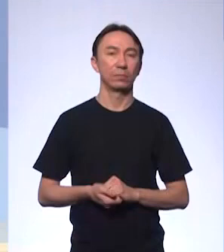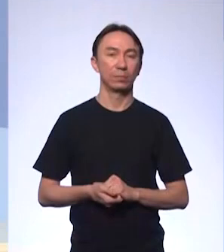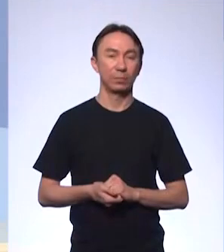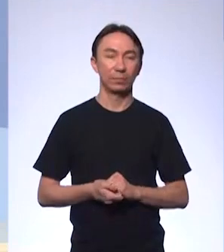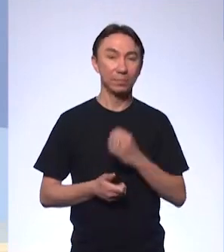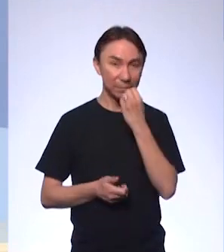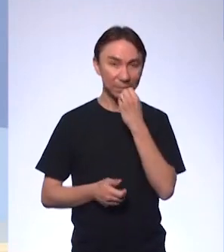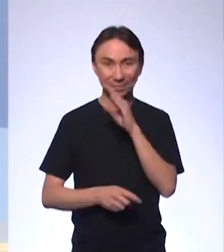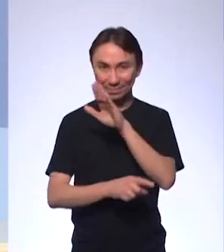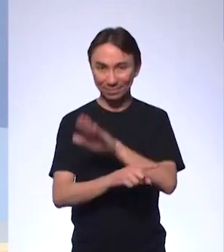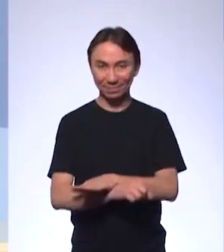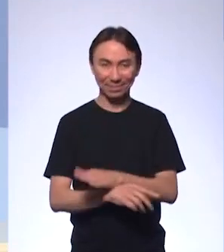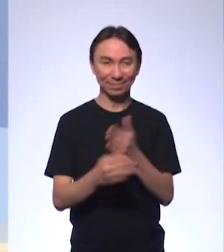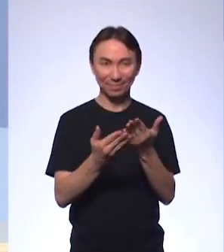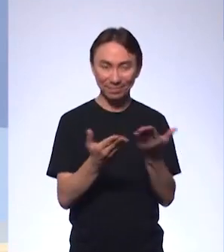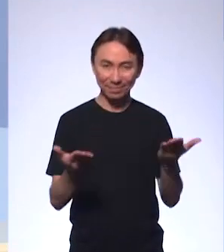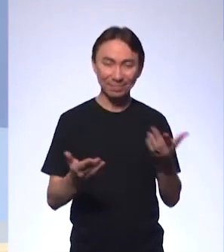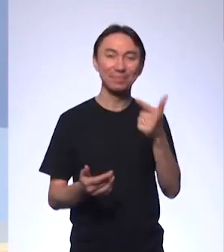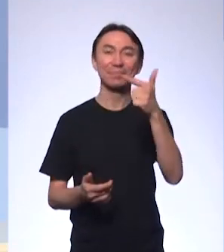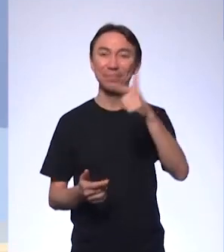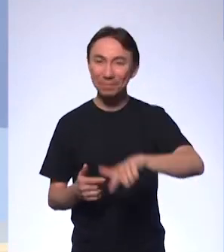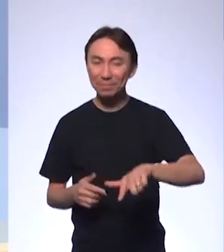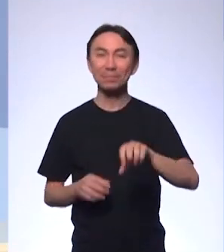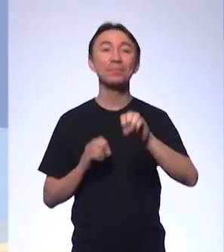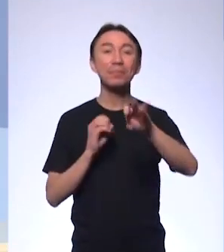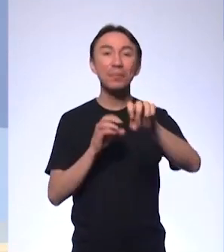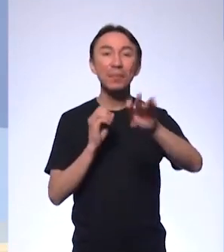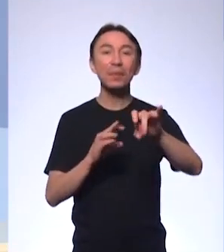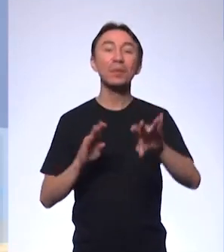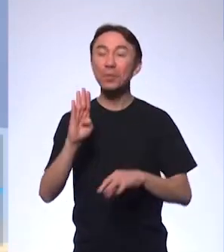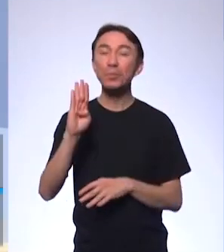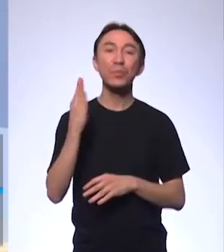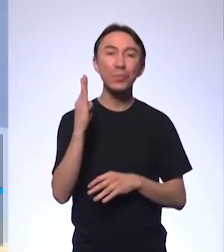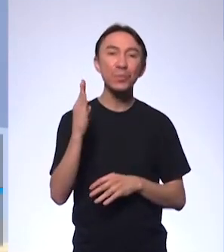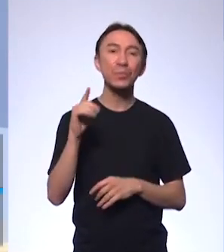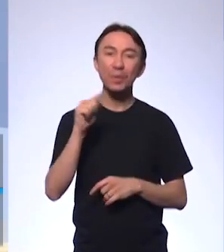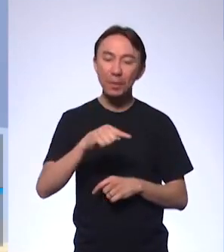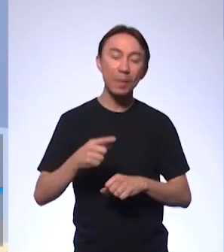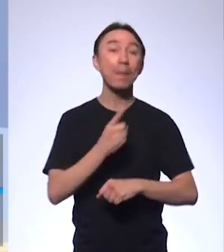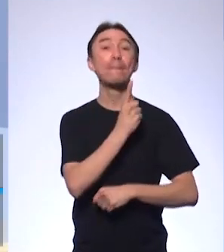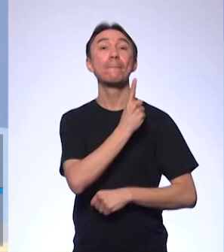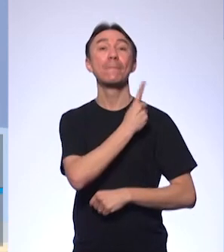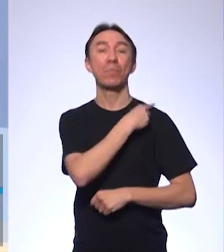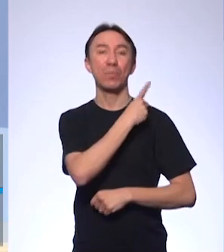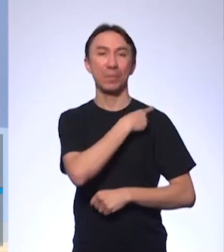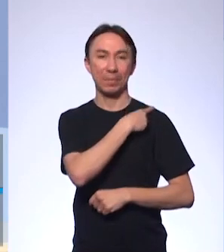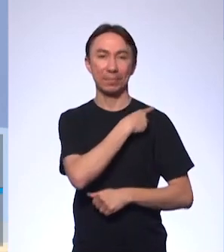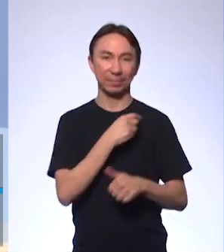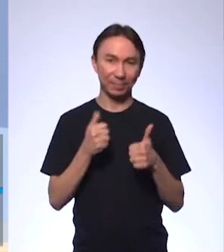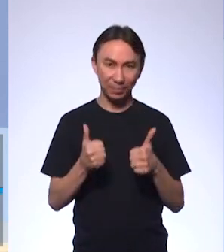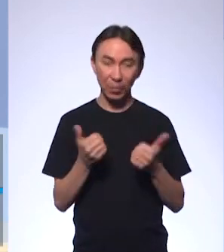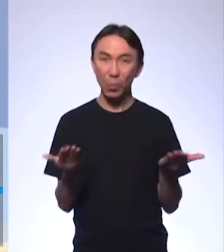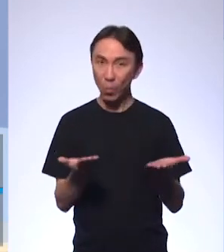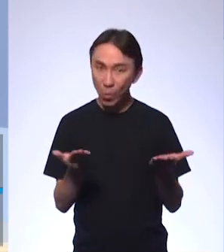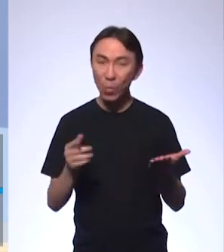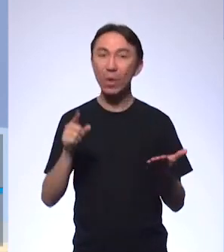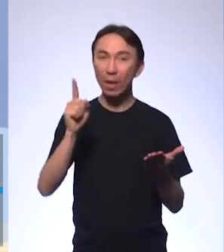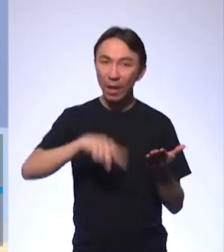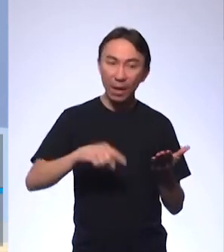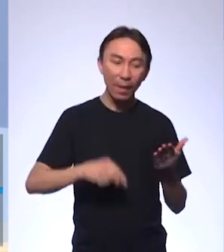Boa tarde, estudantes. Sejam todos bem-vindos a mais uma aula de Biologia da primeira série do ensino médio. E hoje nós vamos falar sobre o